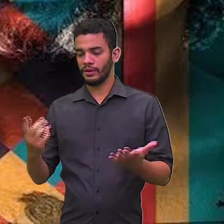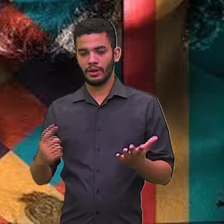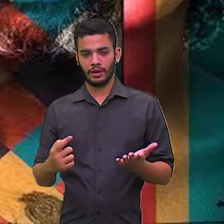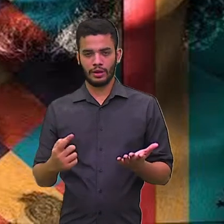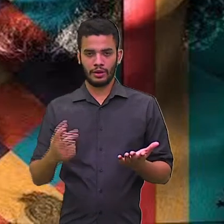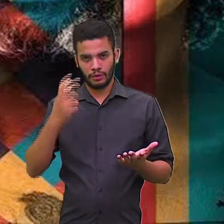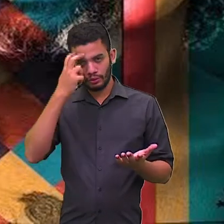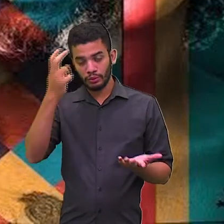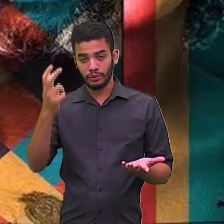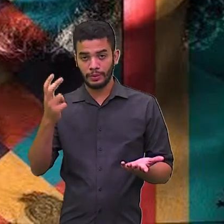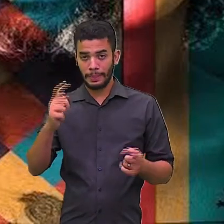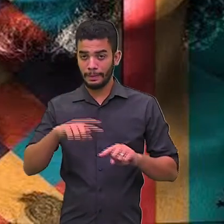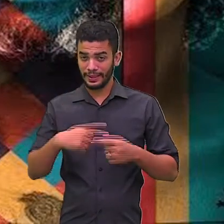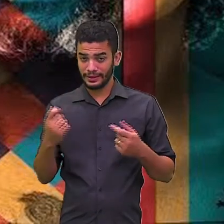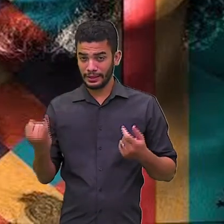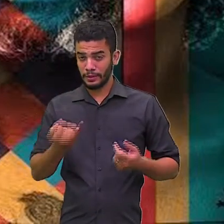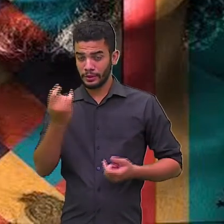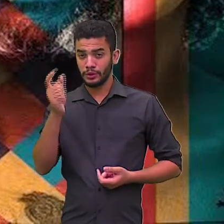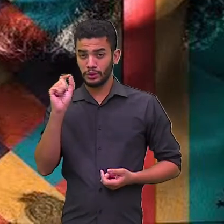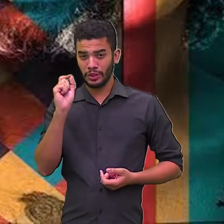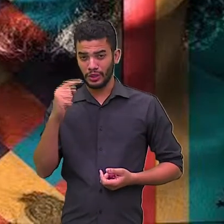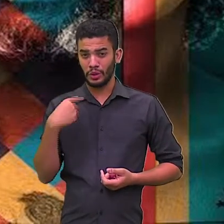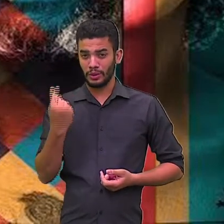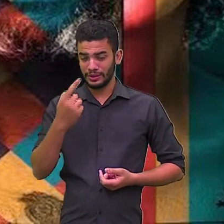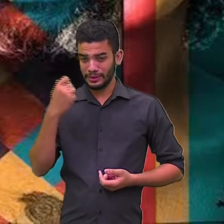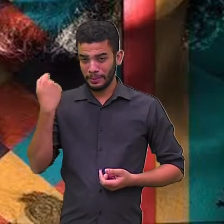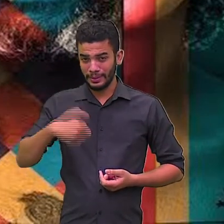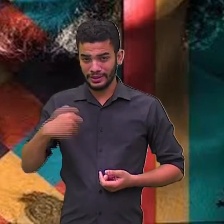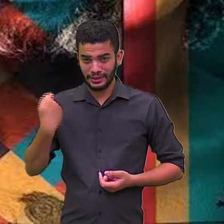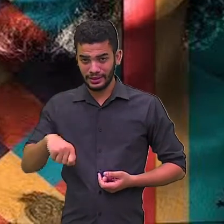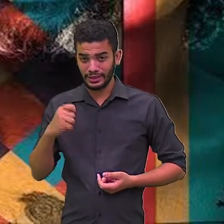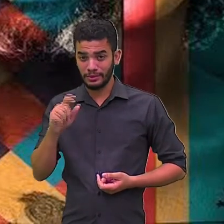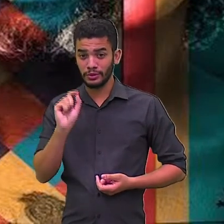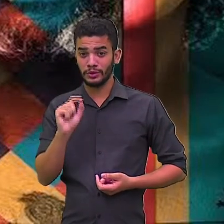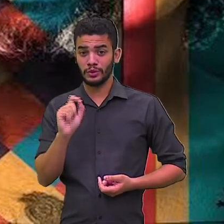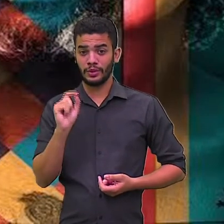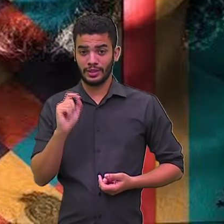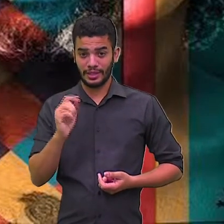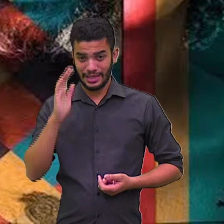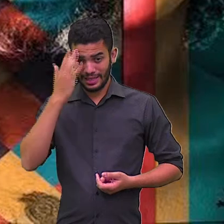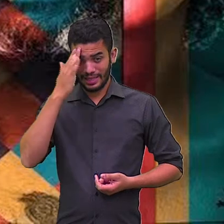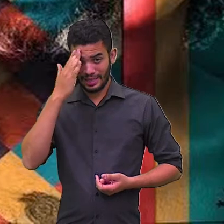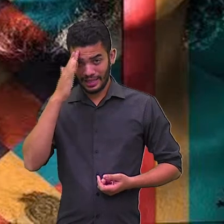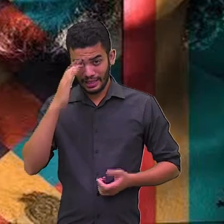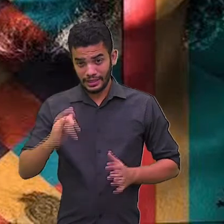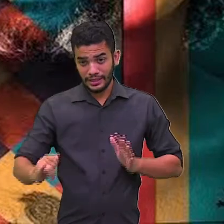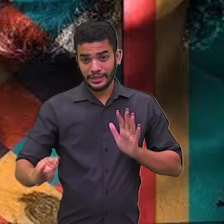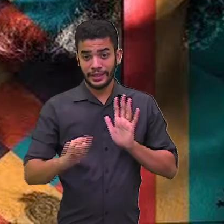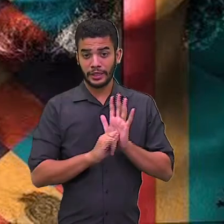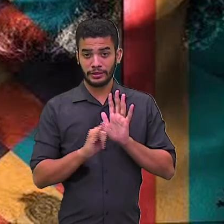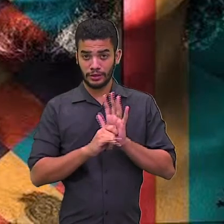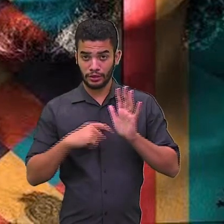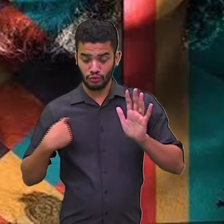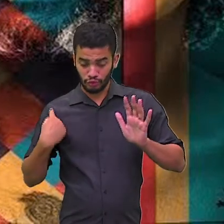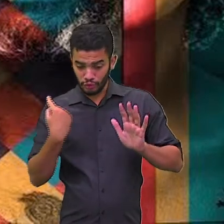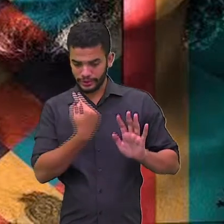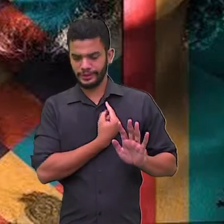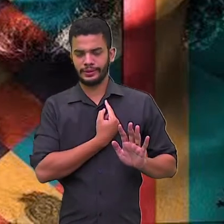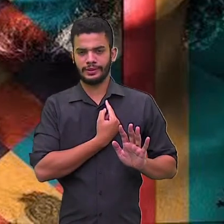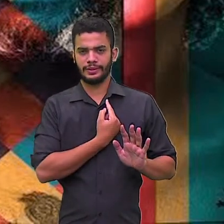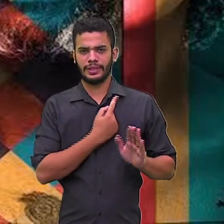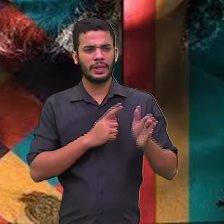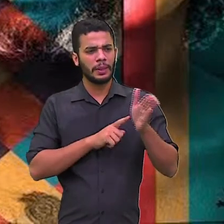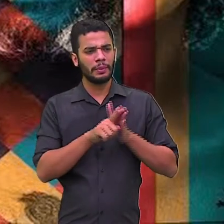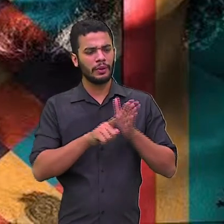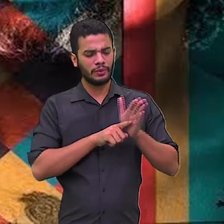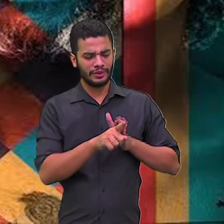conservar o nosso patrimônio, a nossa identidade. Para isso, se perguntar quem eu sou,